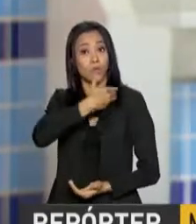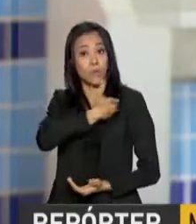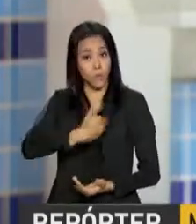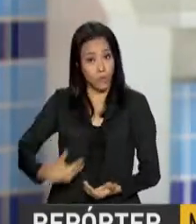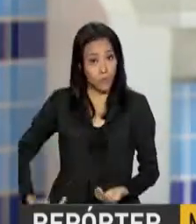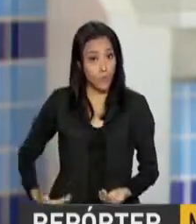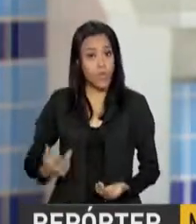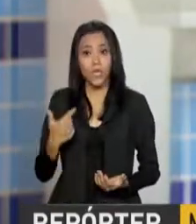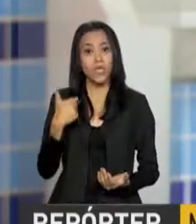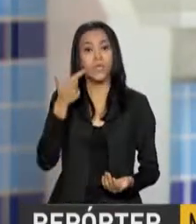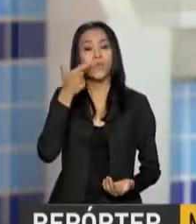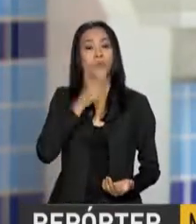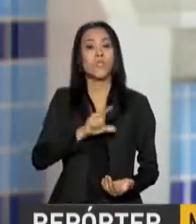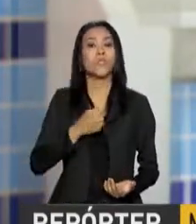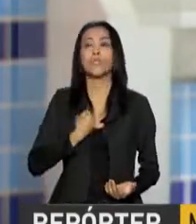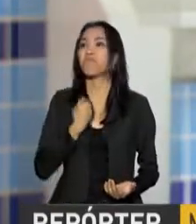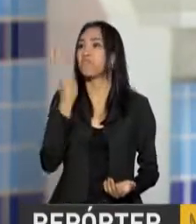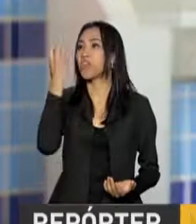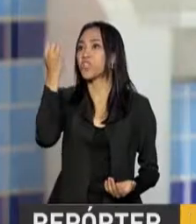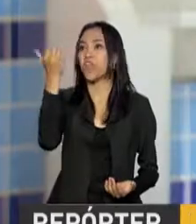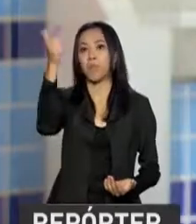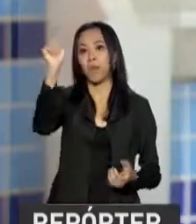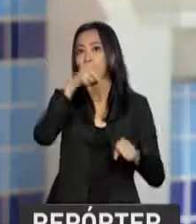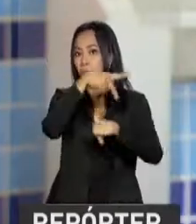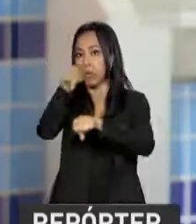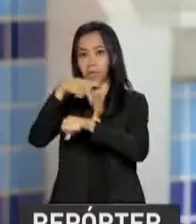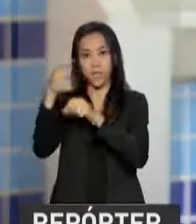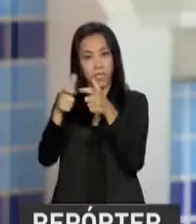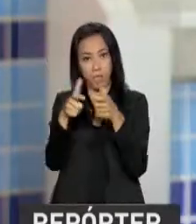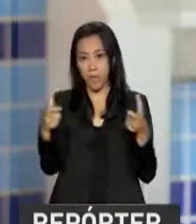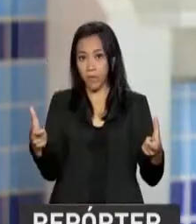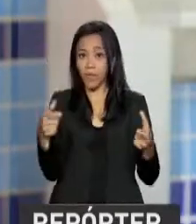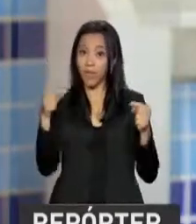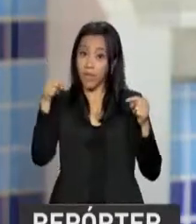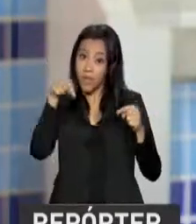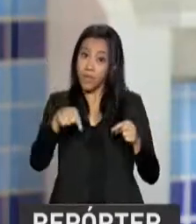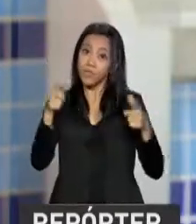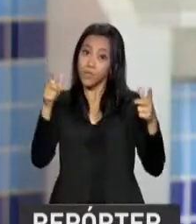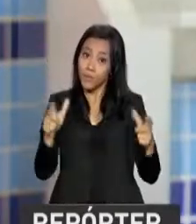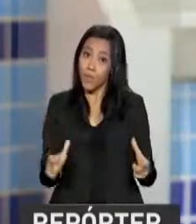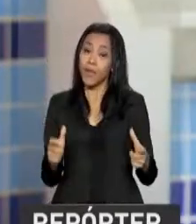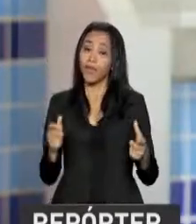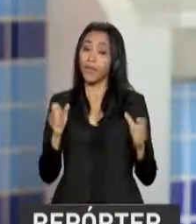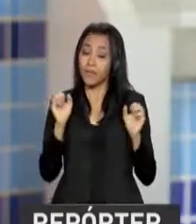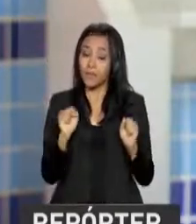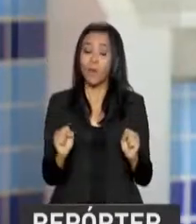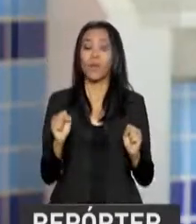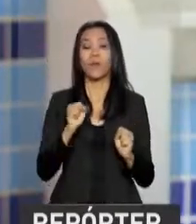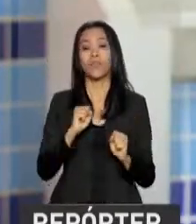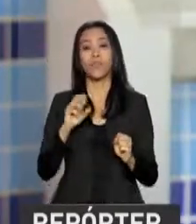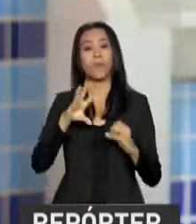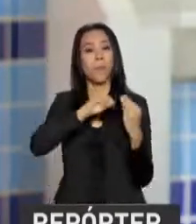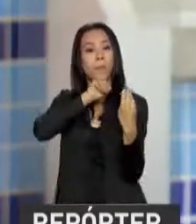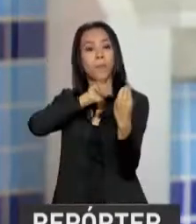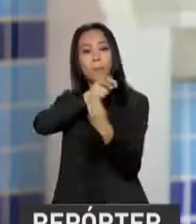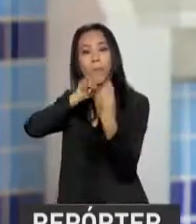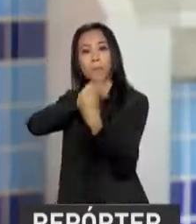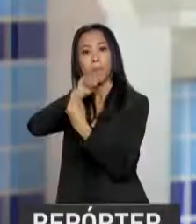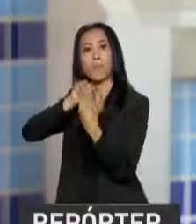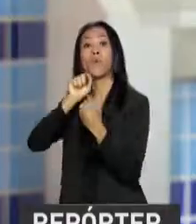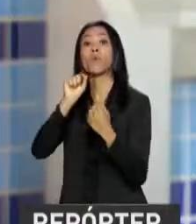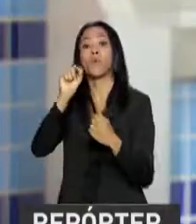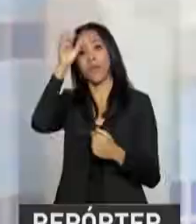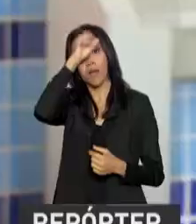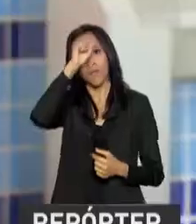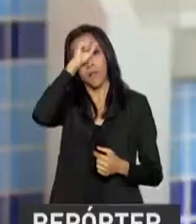não têm condições de viajar para outro país, na sua grande maioria, então esse é um espaço que eles podem exercer na prática aquilo que eles aprendem em